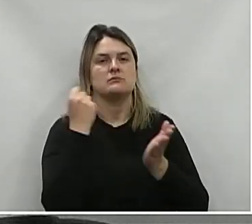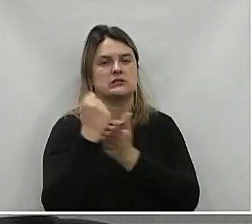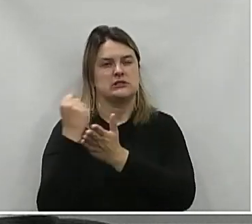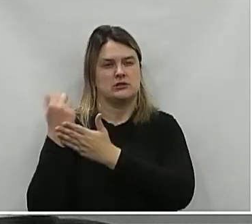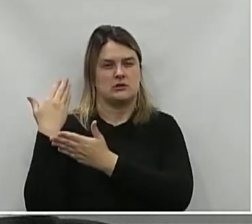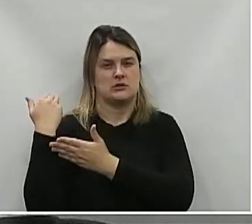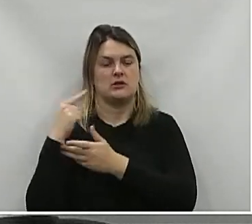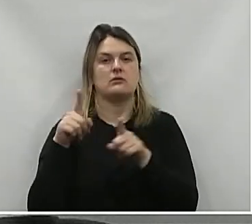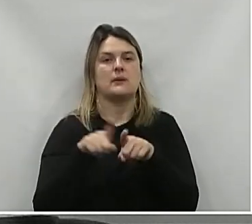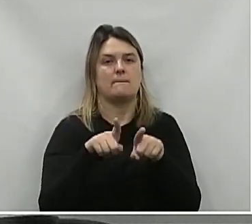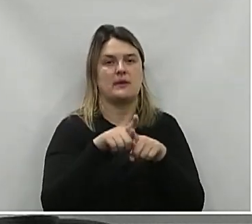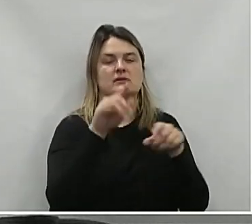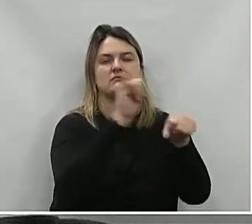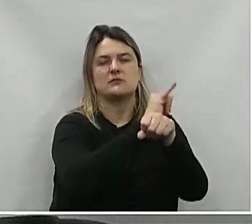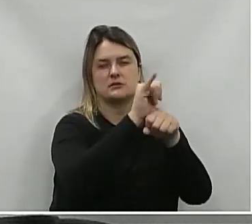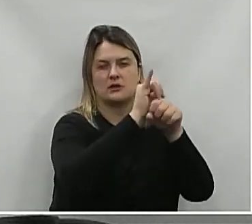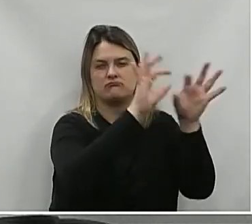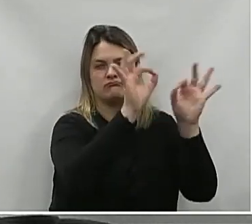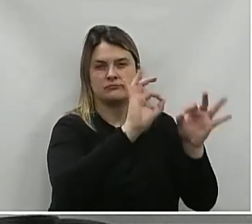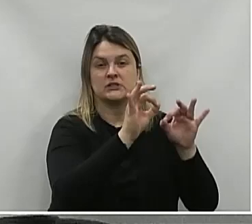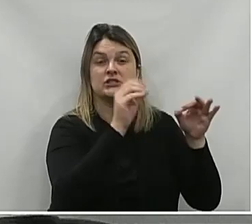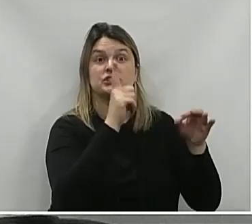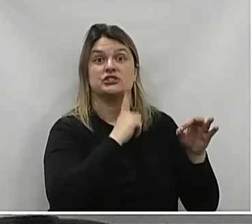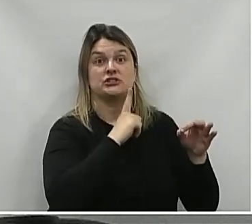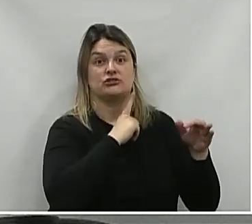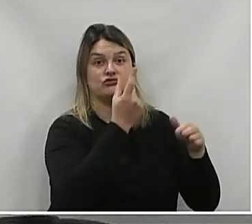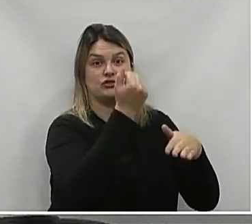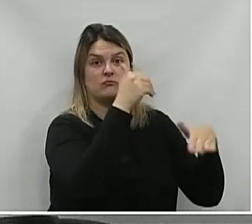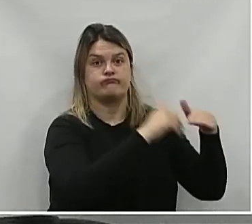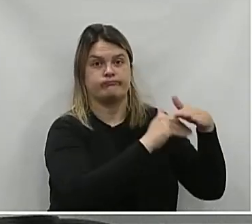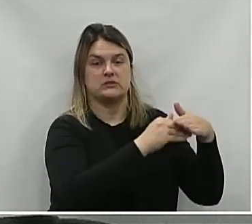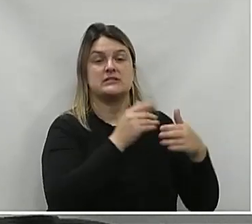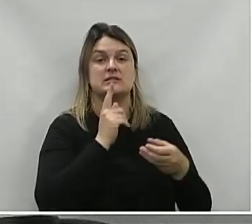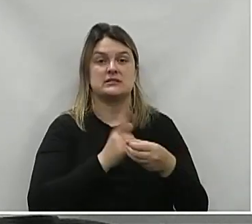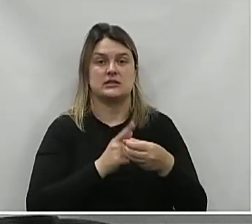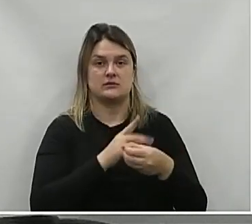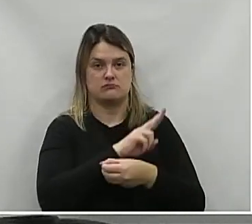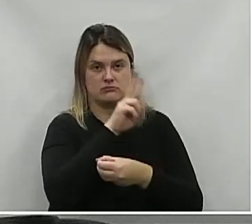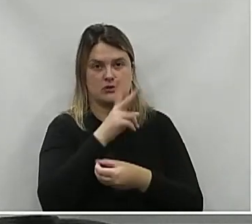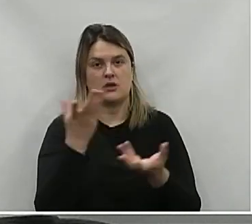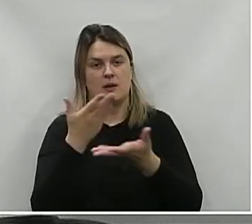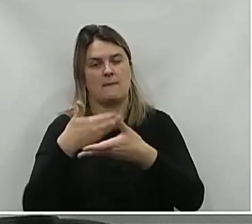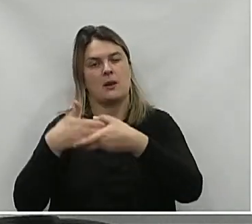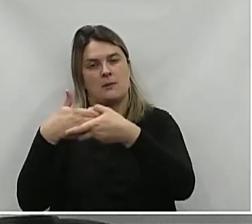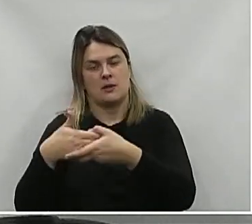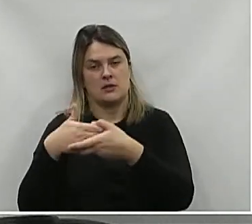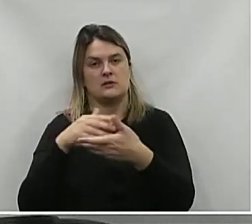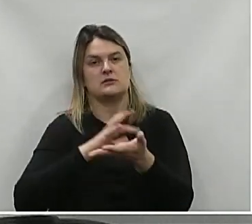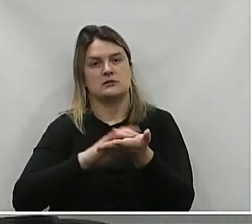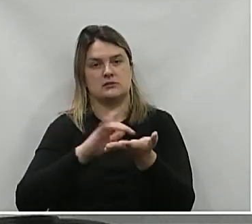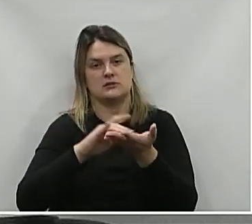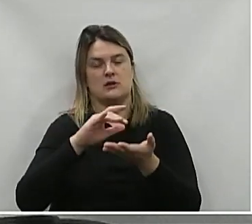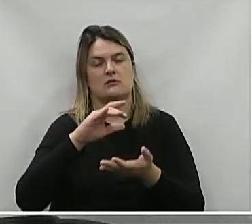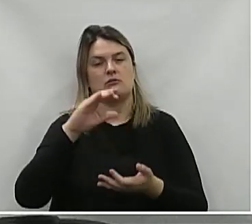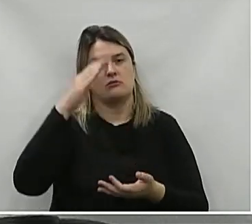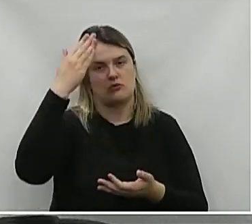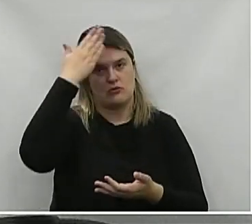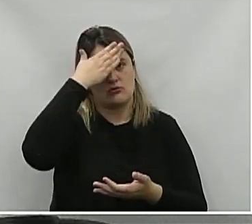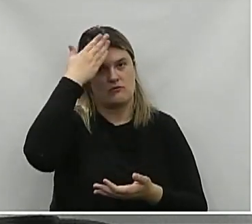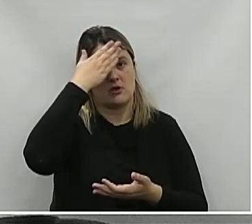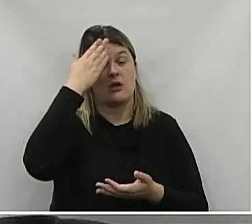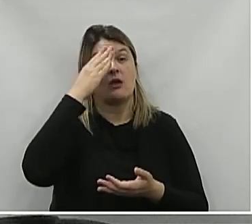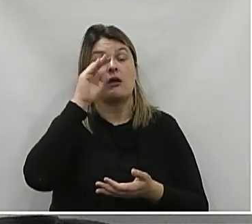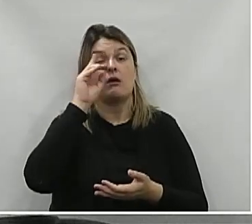e os instrumentos de financiamento e fundos já habilitados. União da Vitória, quero parabenizar o nosso secretário Cordovan de Mello, né, tem um